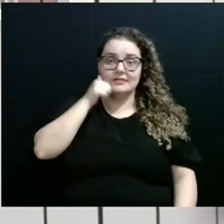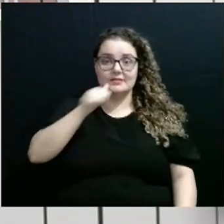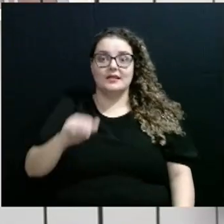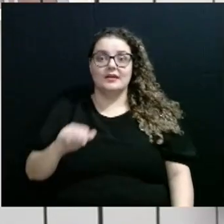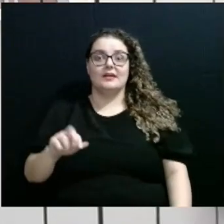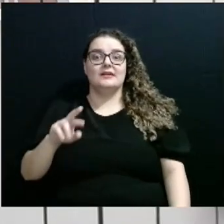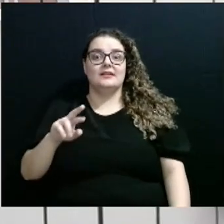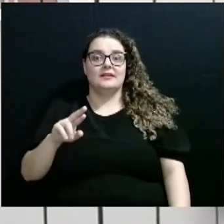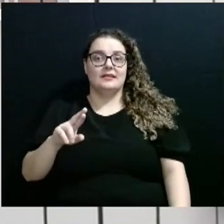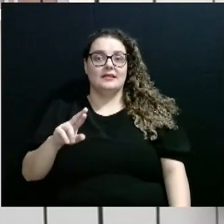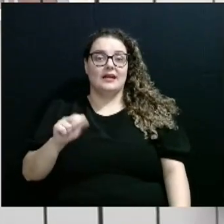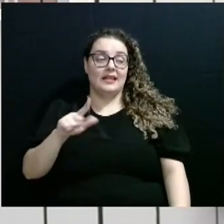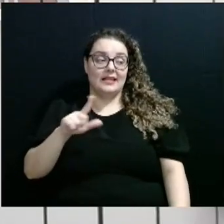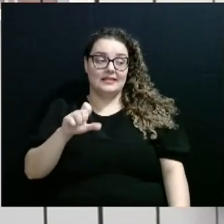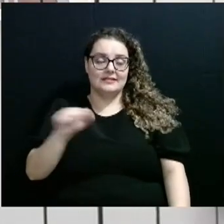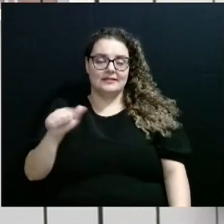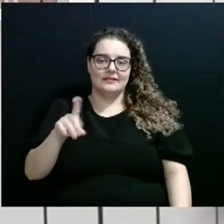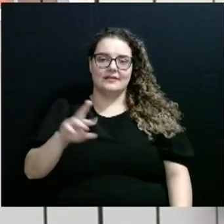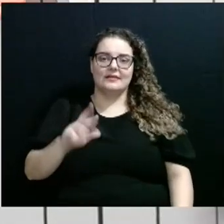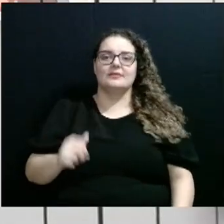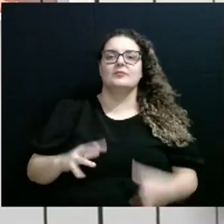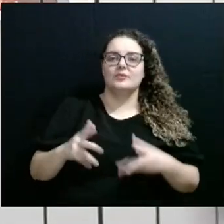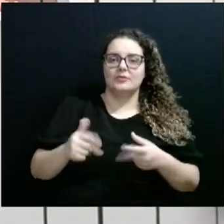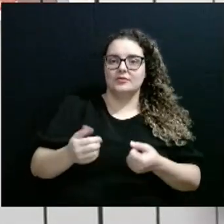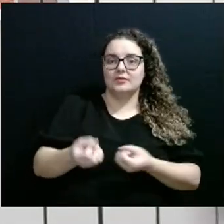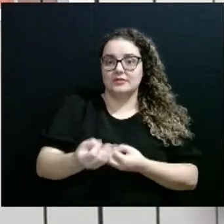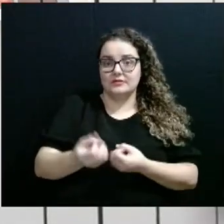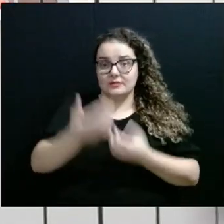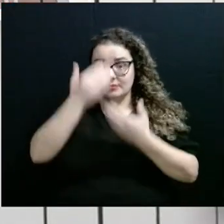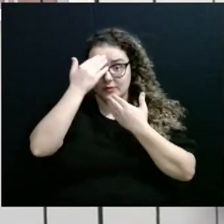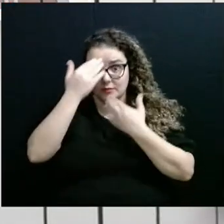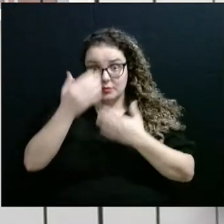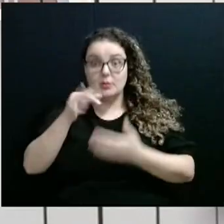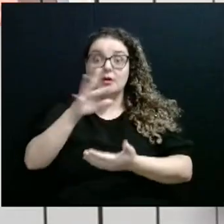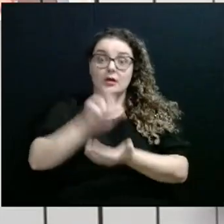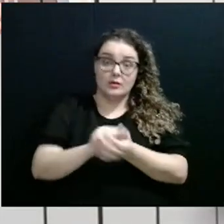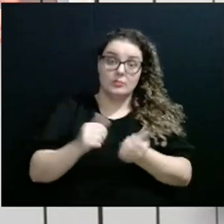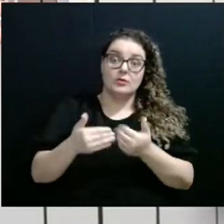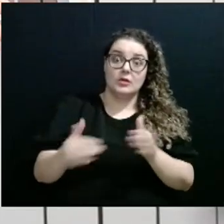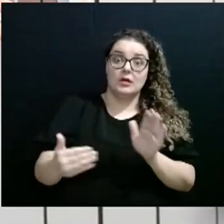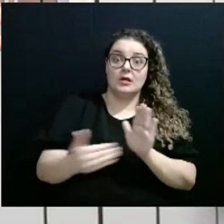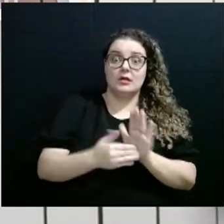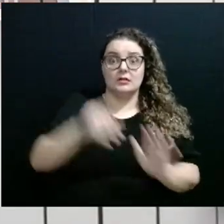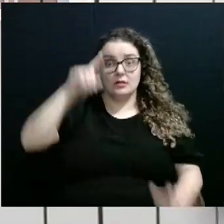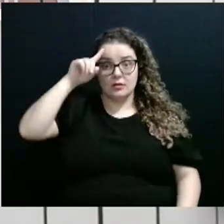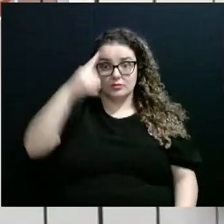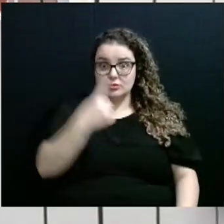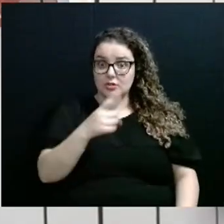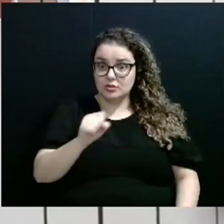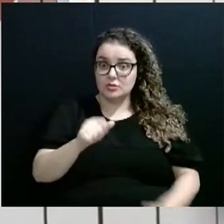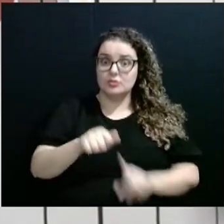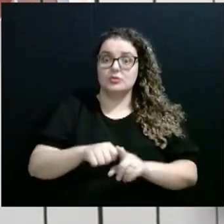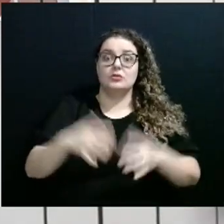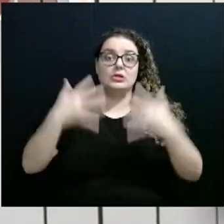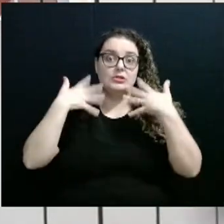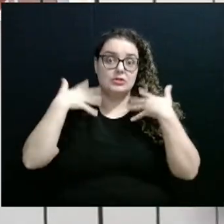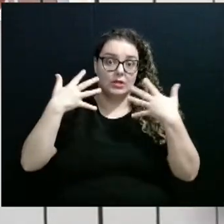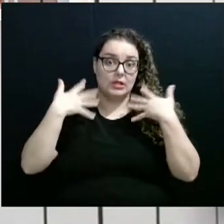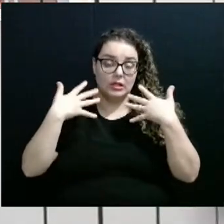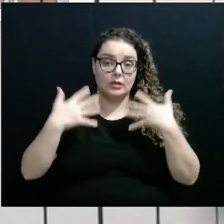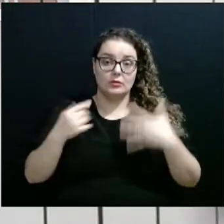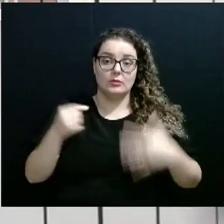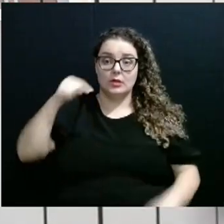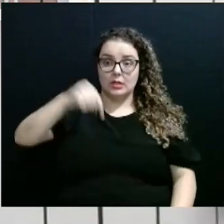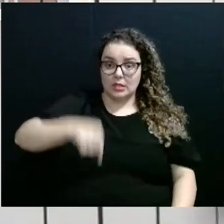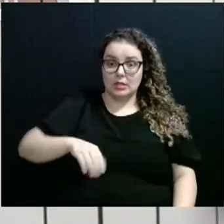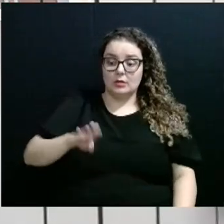Mulheres, por todas as informações. Inscrições, então, até o dia 18 de janeiro. E aqui no boletim, a